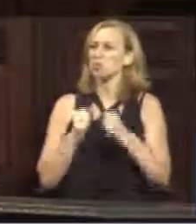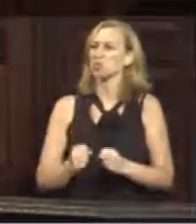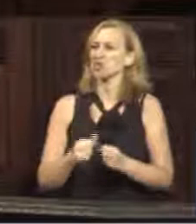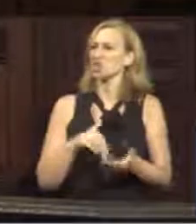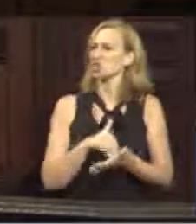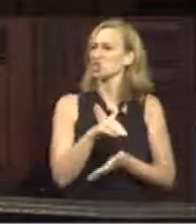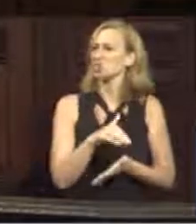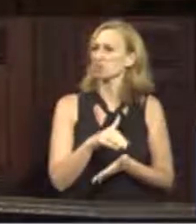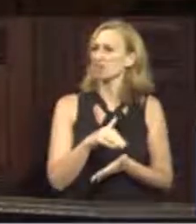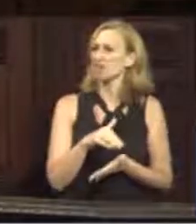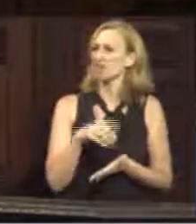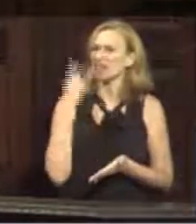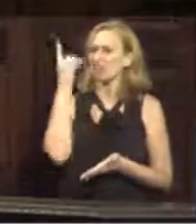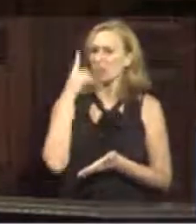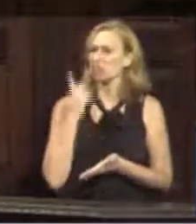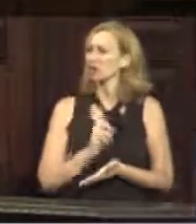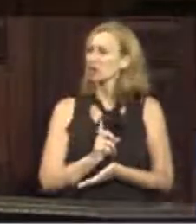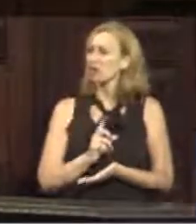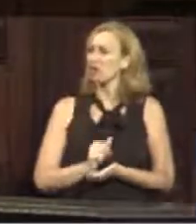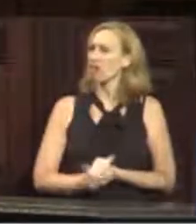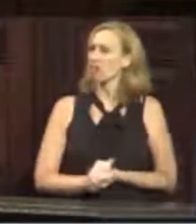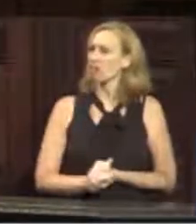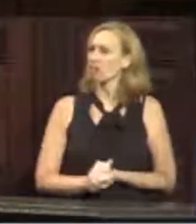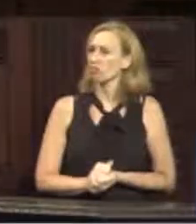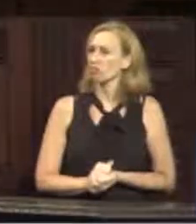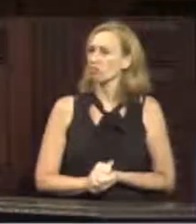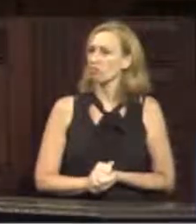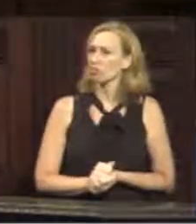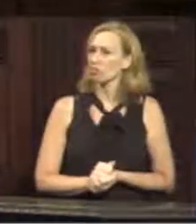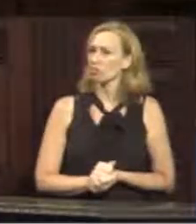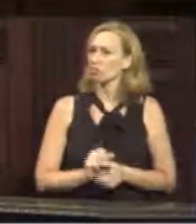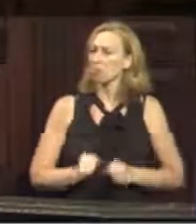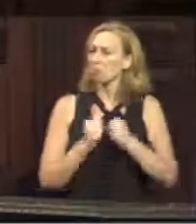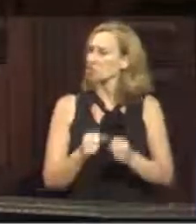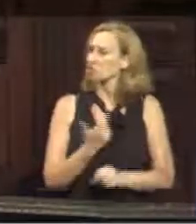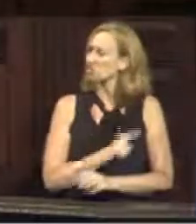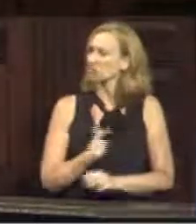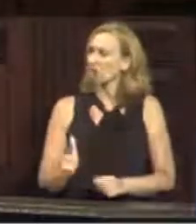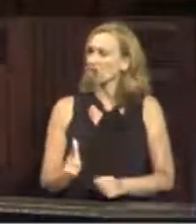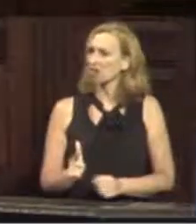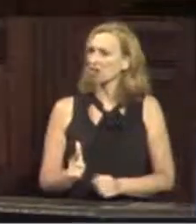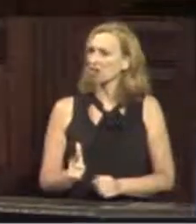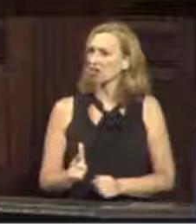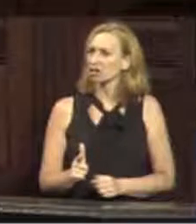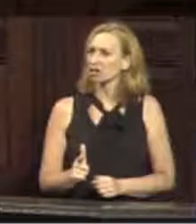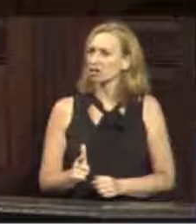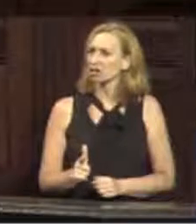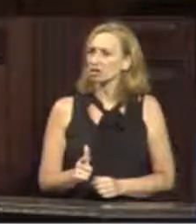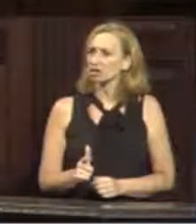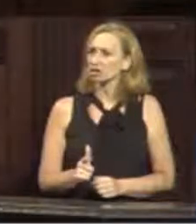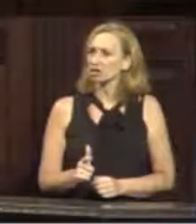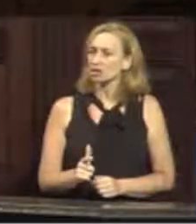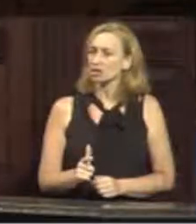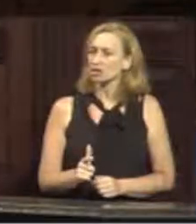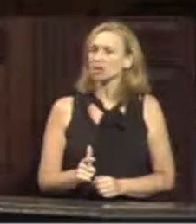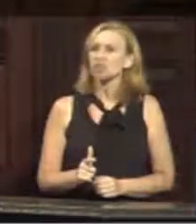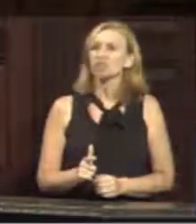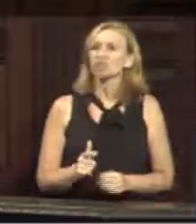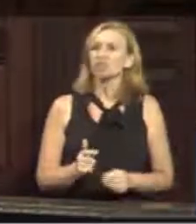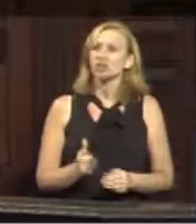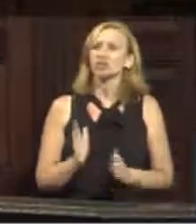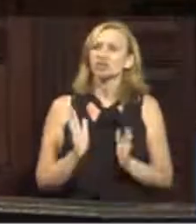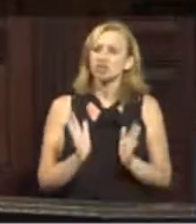de muito esse parlamento já devia ter promovido o impeachment do